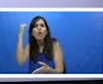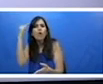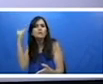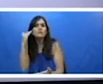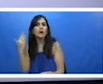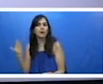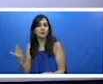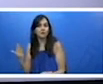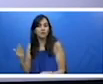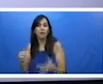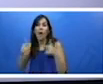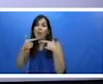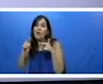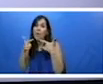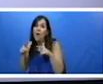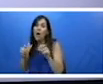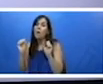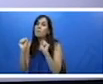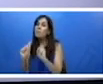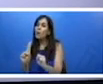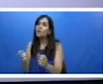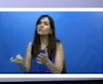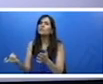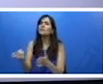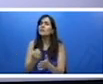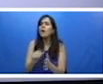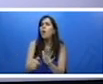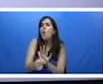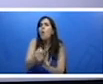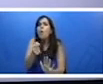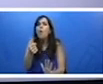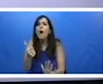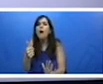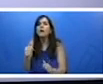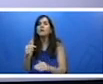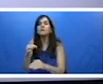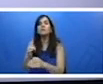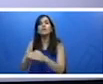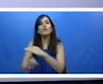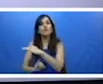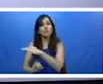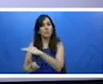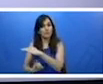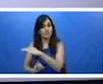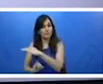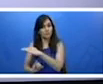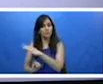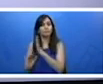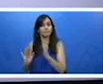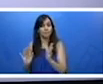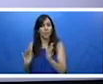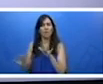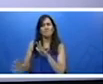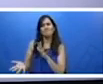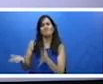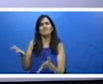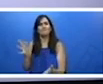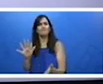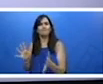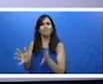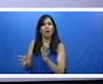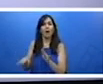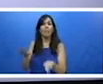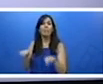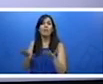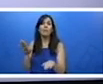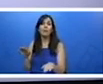pode ser, ela pode chegar a quase a informalidade. Por isso que está dizendo mais ou menos formal, de acordo